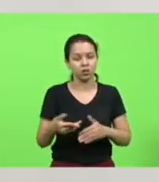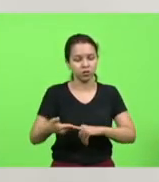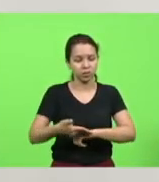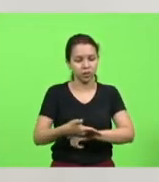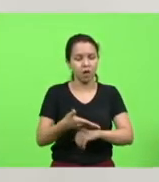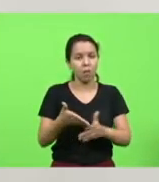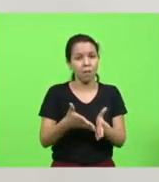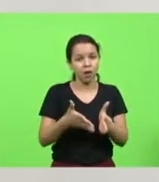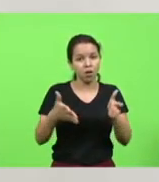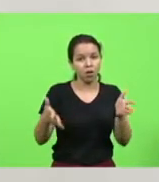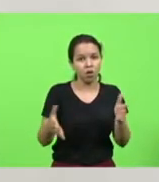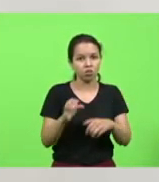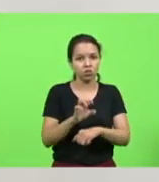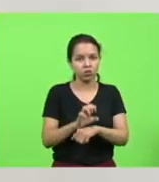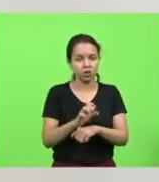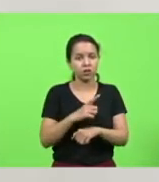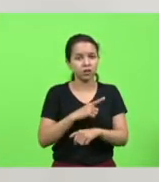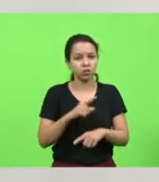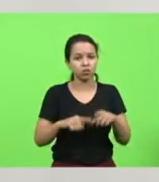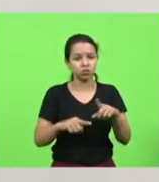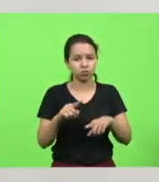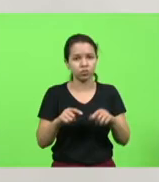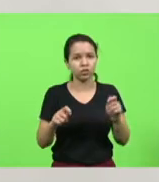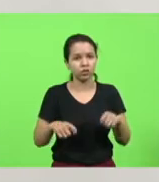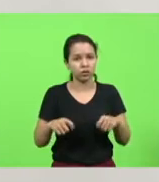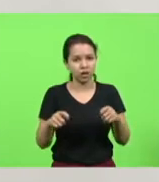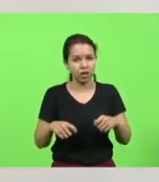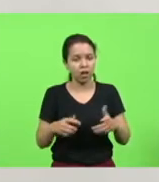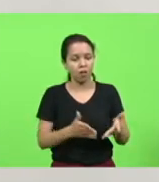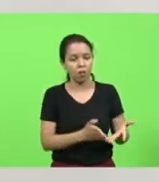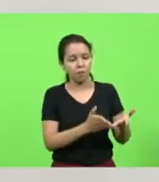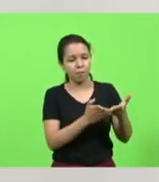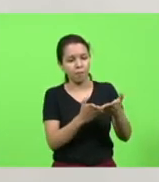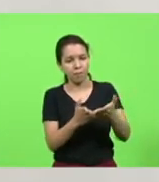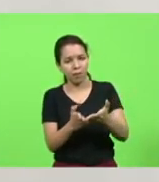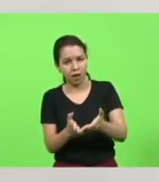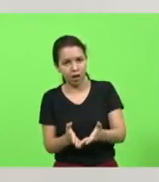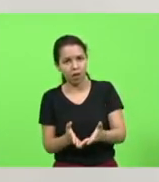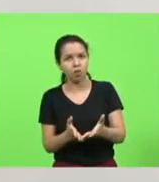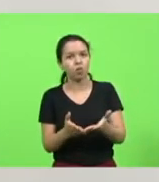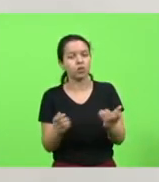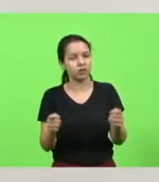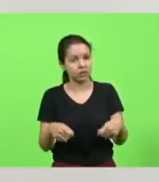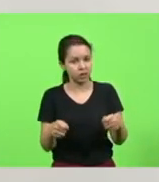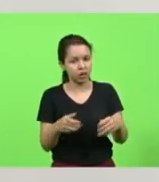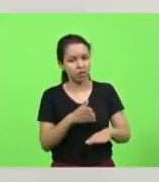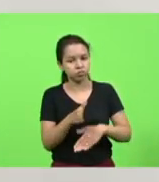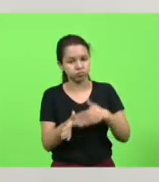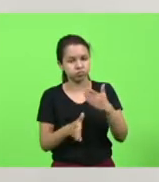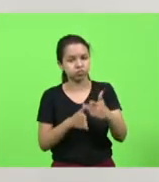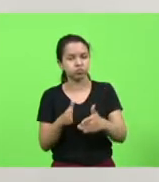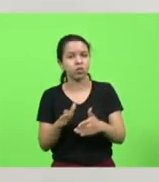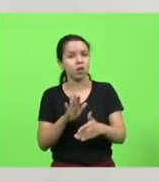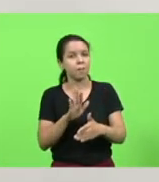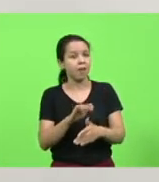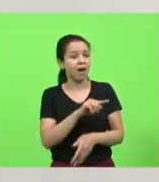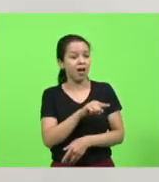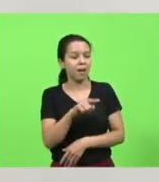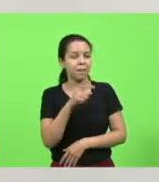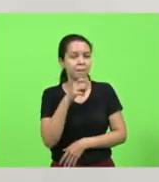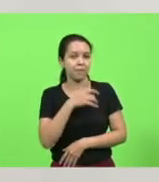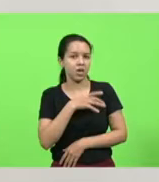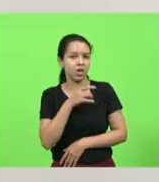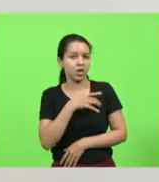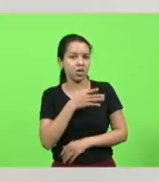com todo o aparato para receber essa frota de barcos catarinenses, porém, eles têm medo de ali entrar, na